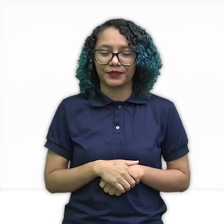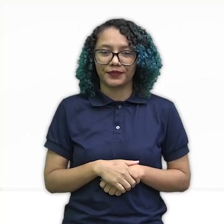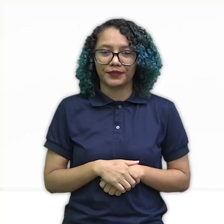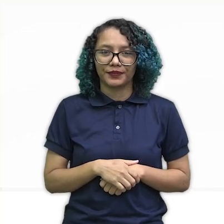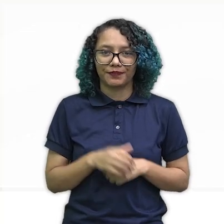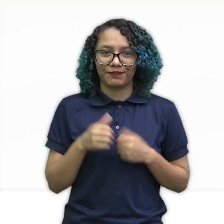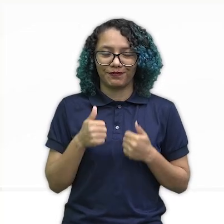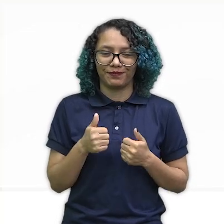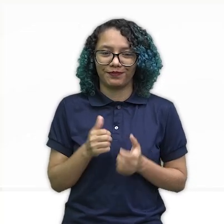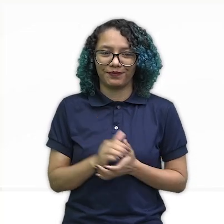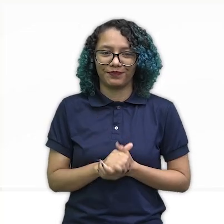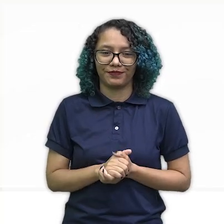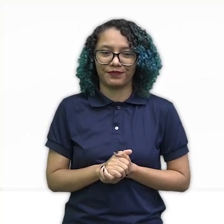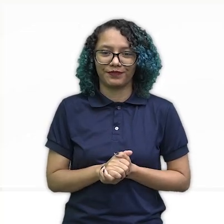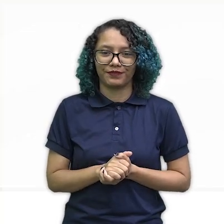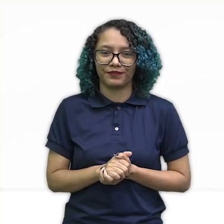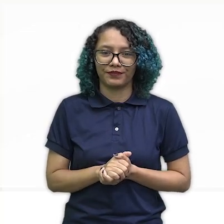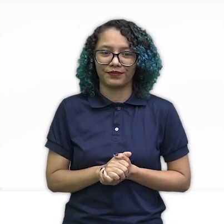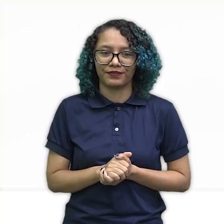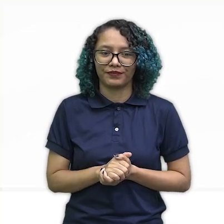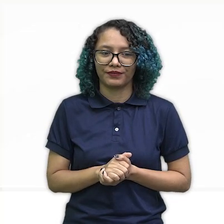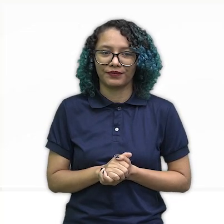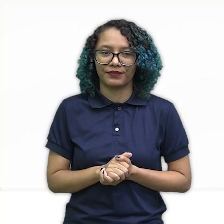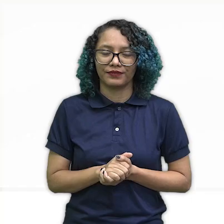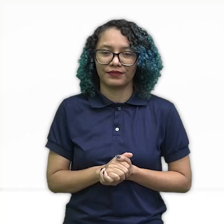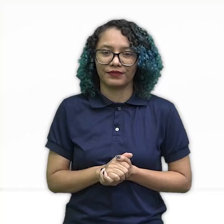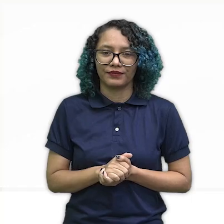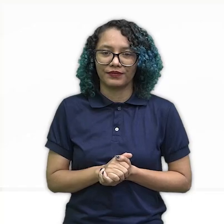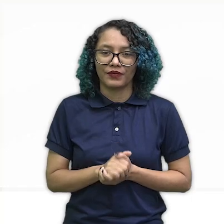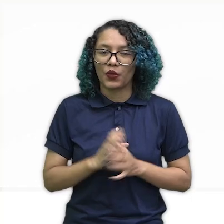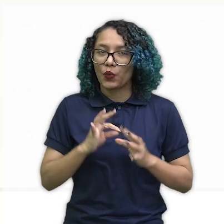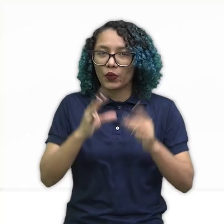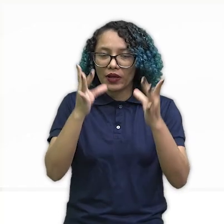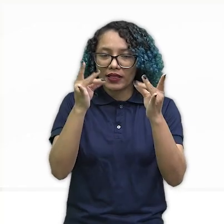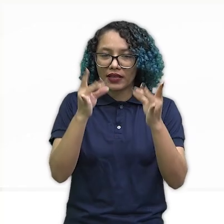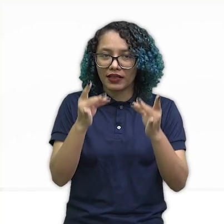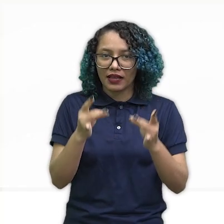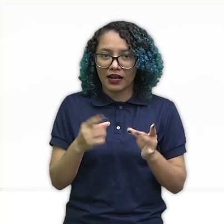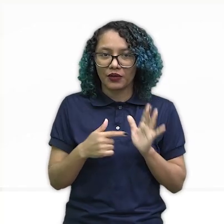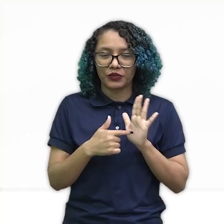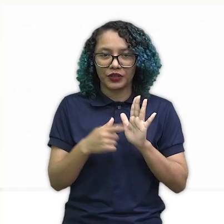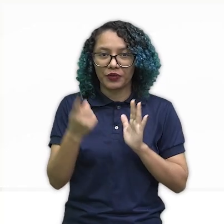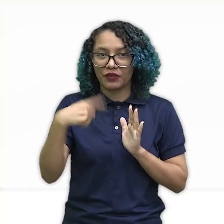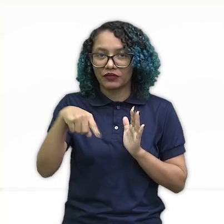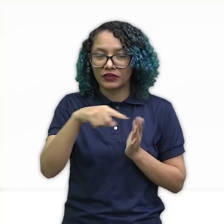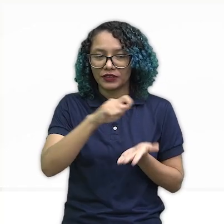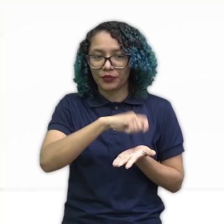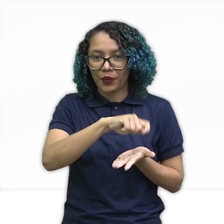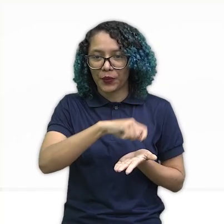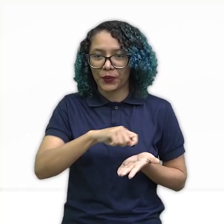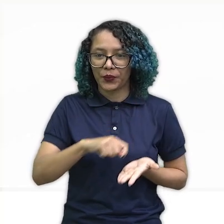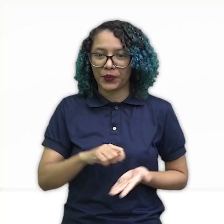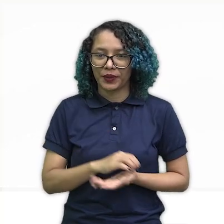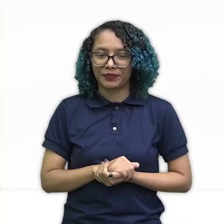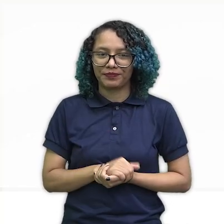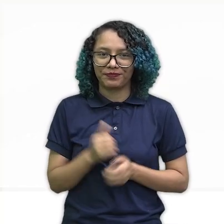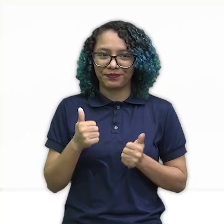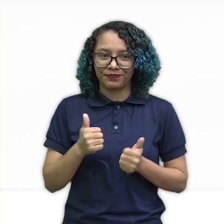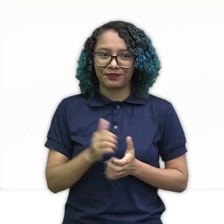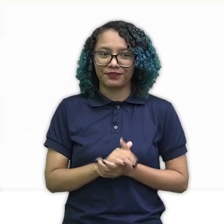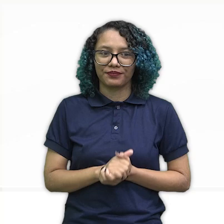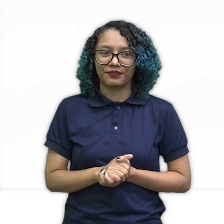162, tá bom? Agora com todos os detalhes aí para você anotar no seu caderno, tá